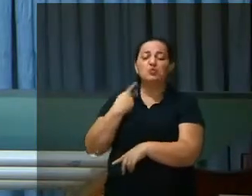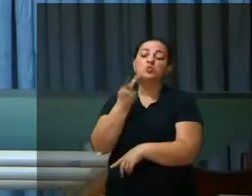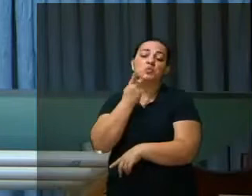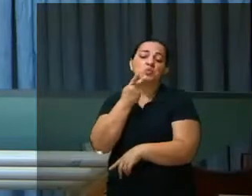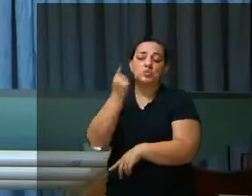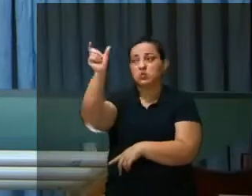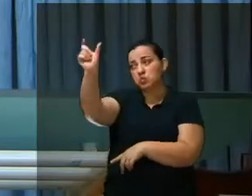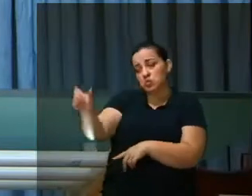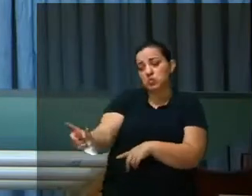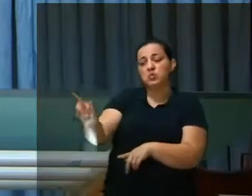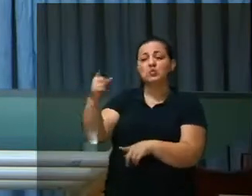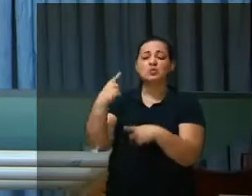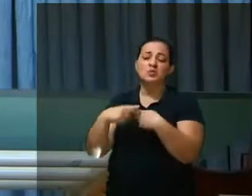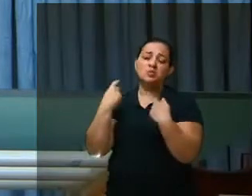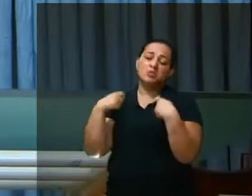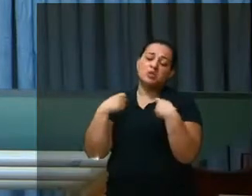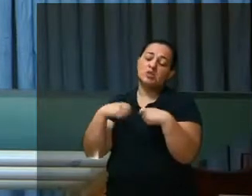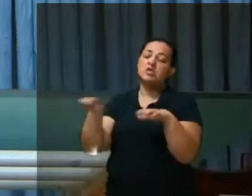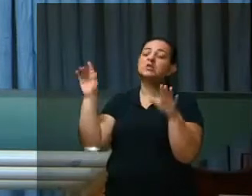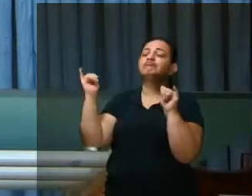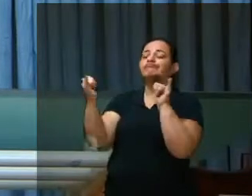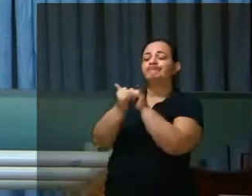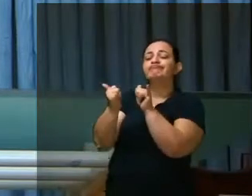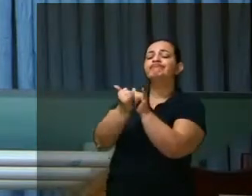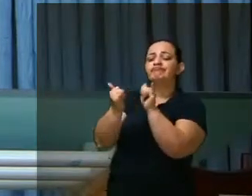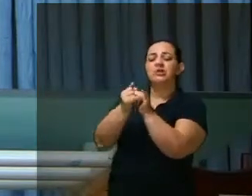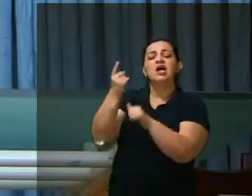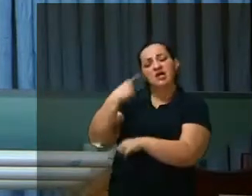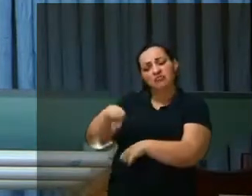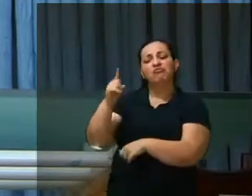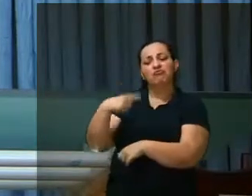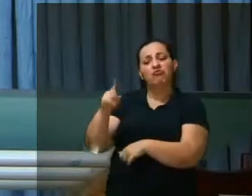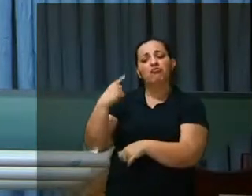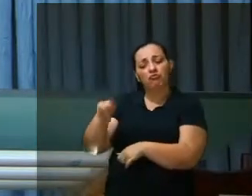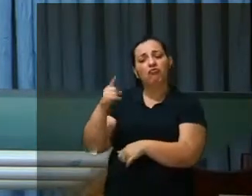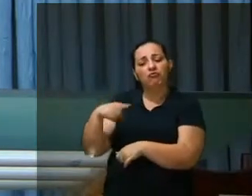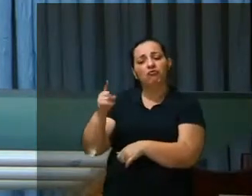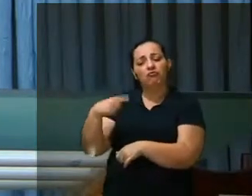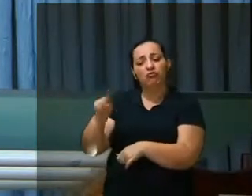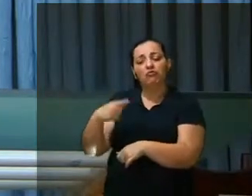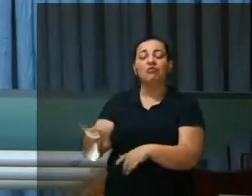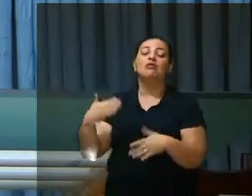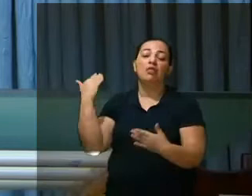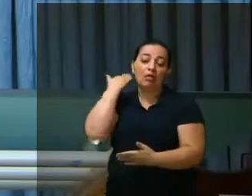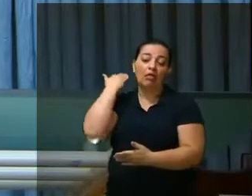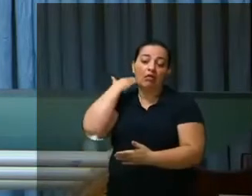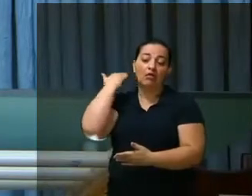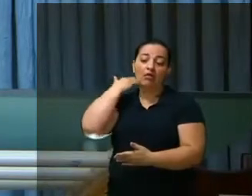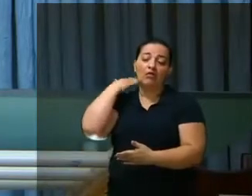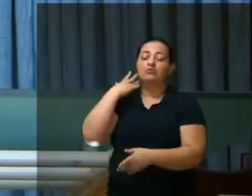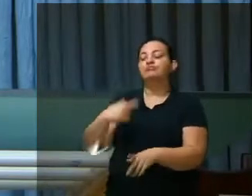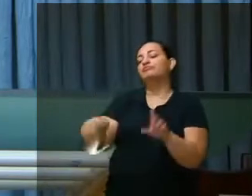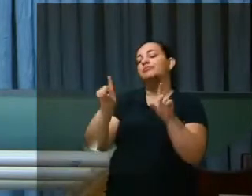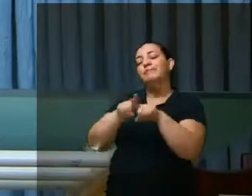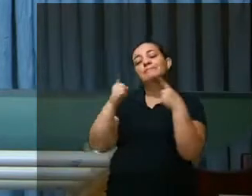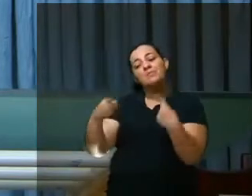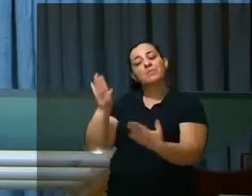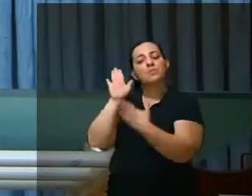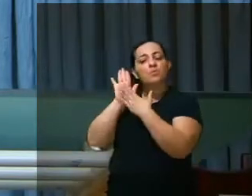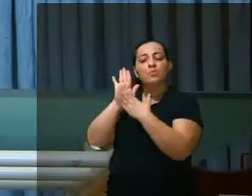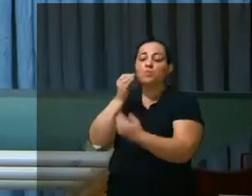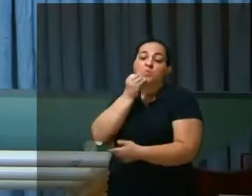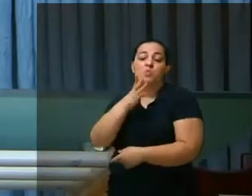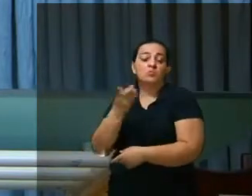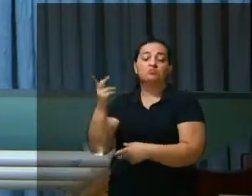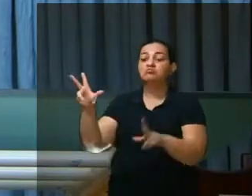hora eu falo com a pessoa que eu devo acertar eu vou acertar eu vou acertar irmãos bons propósitos não usam